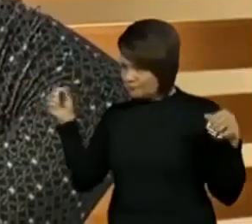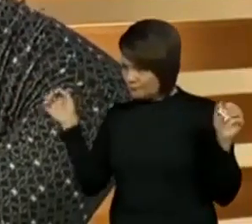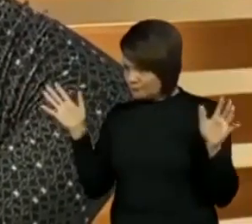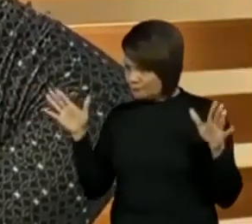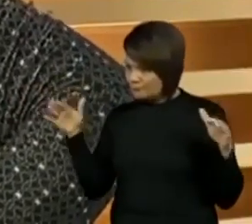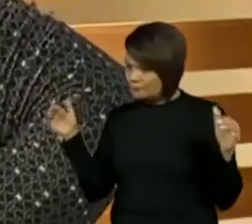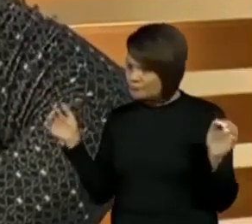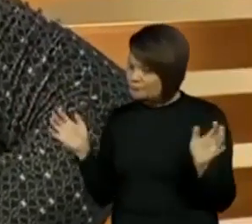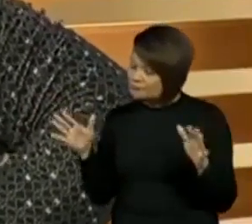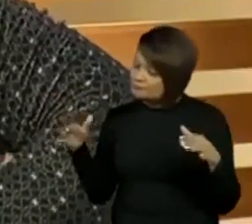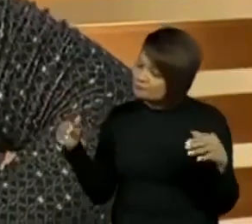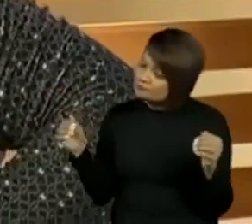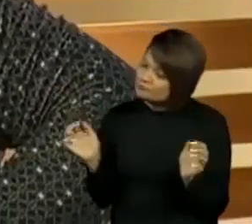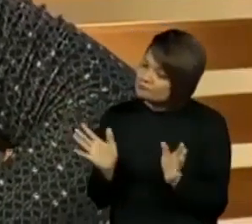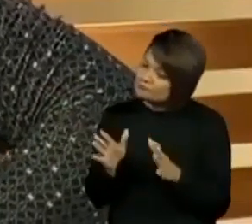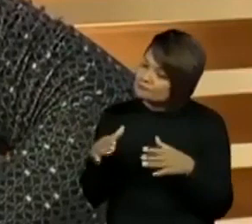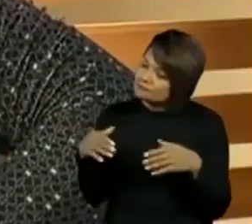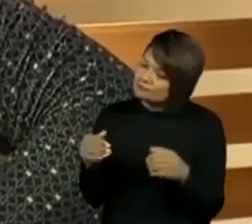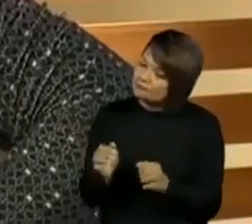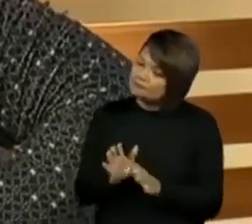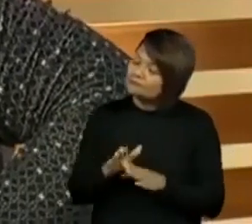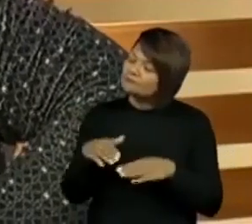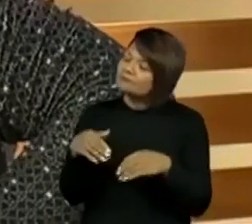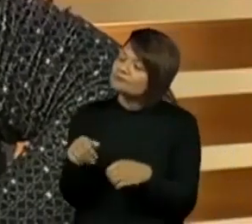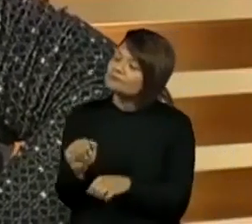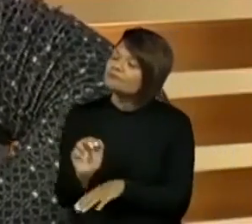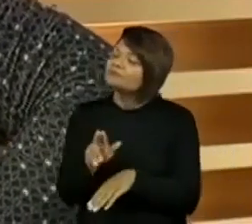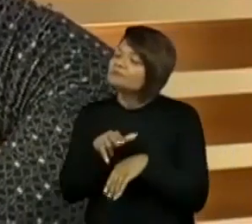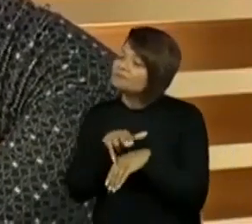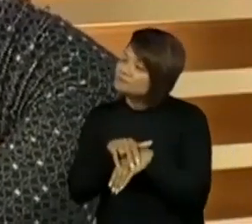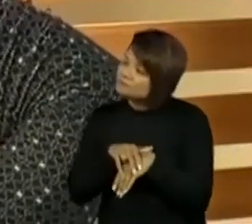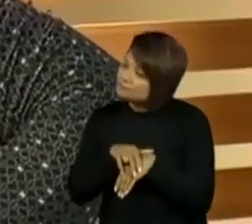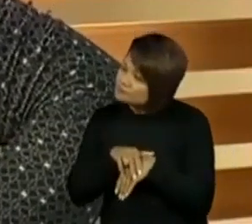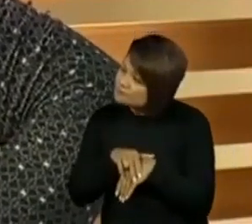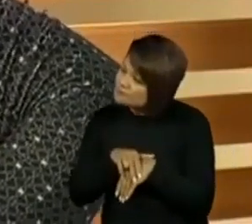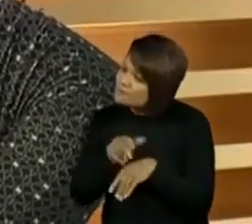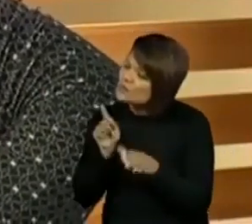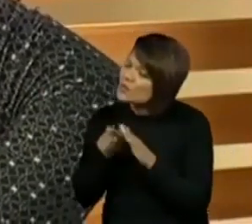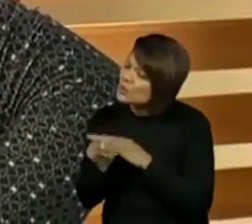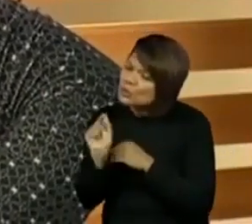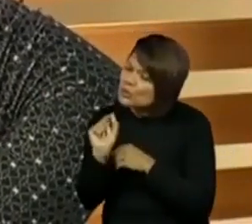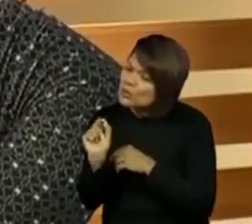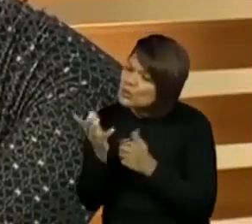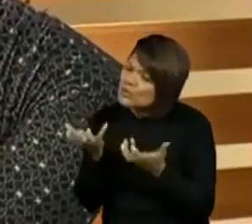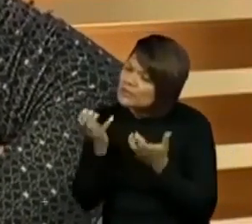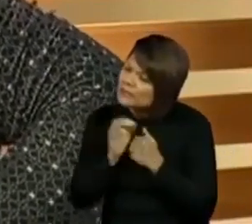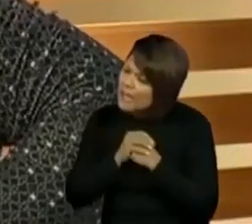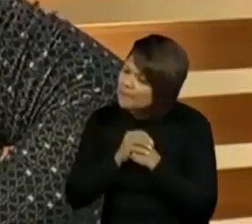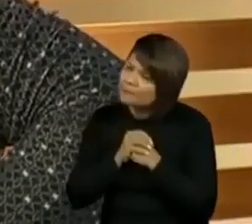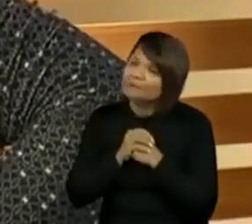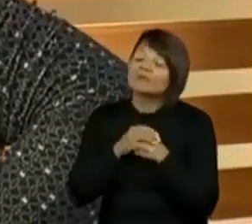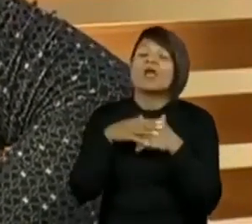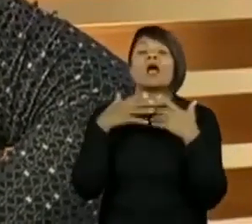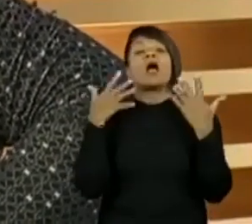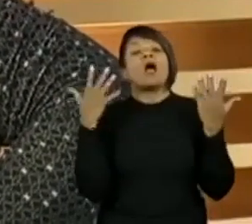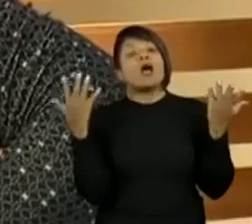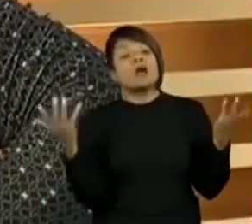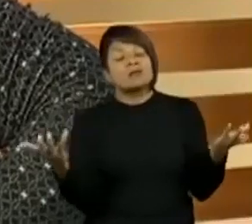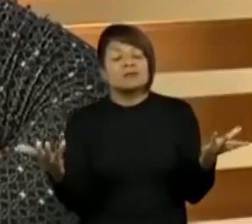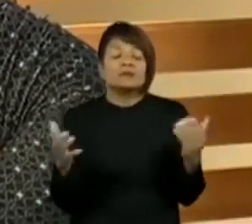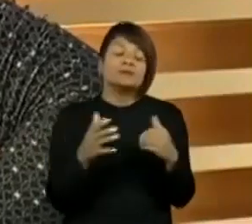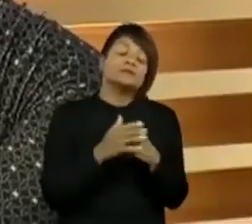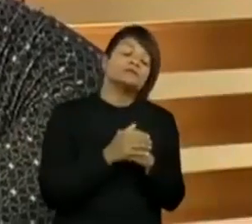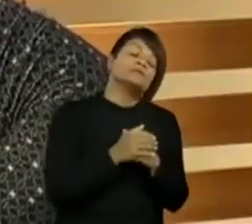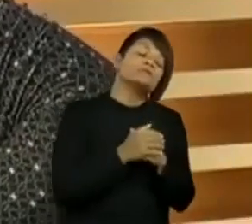guarda, parou na praia e perguntou o que Mazanendaba queria. Mazanendaba então contou-lhe